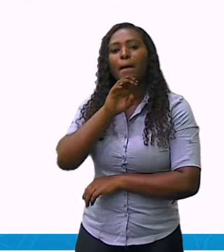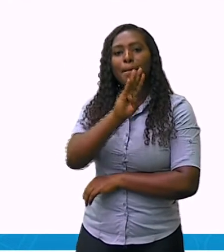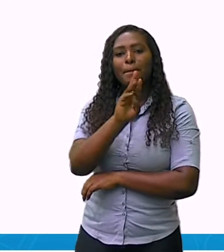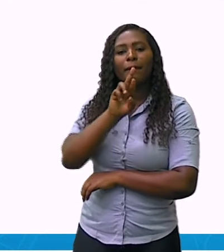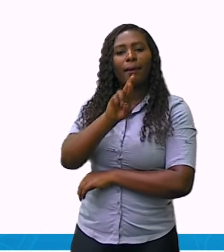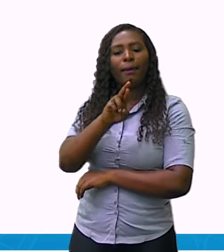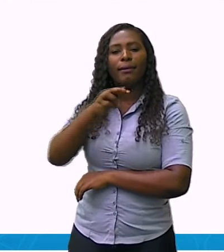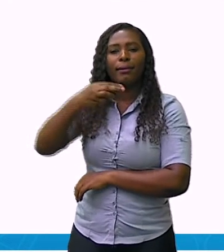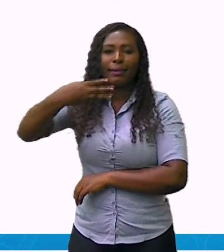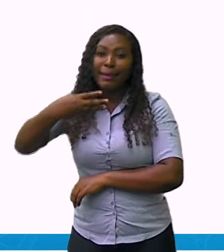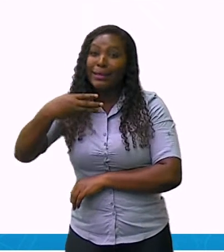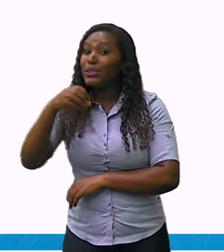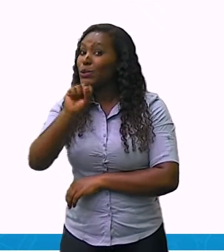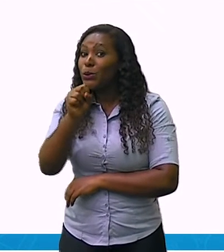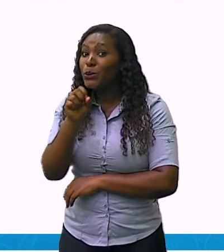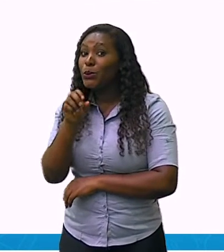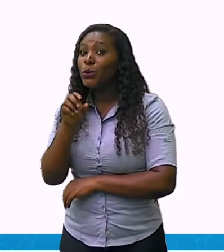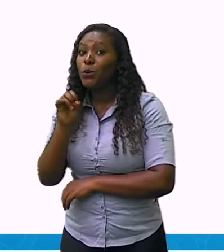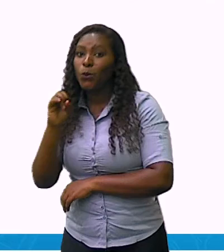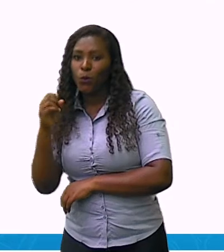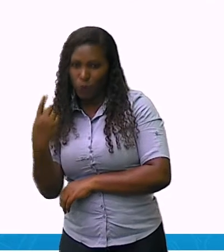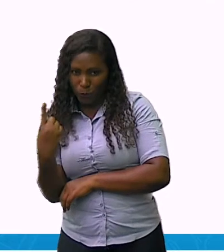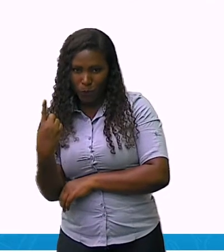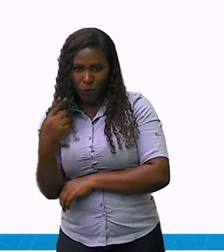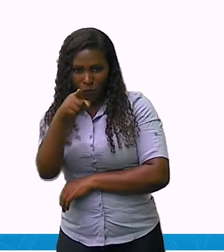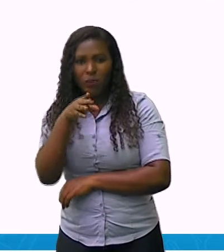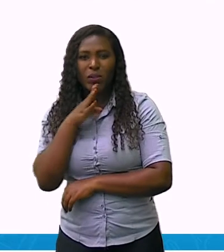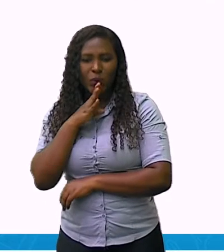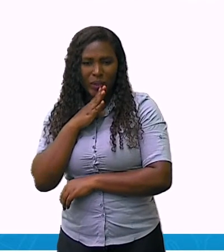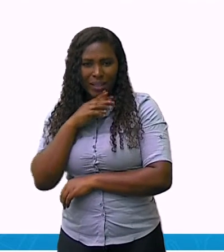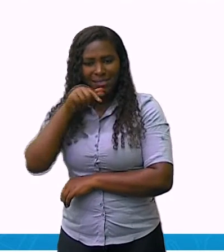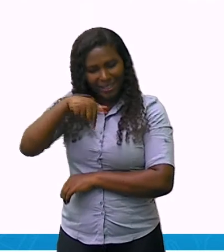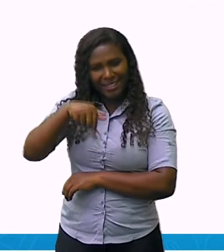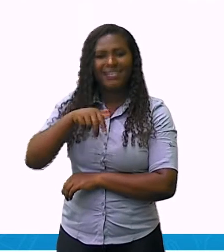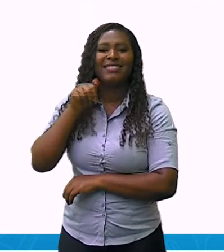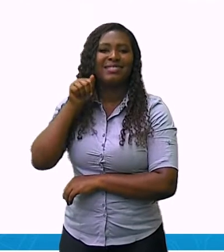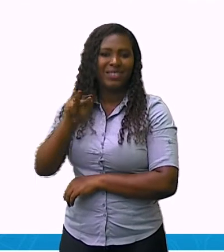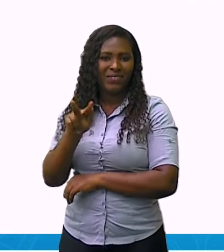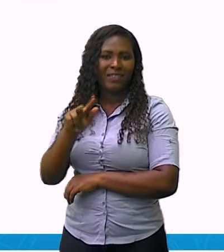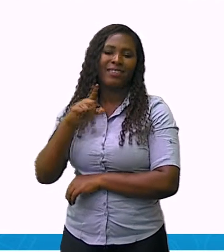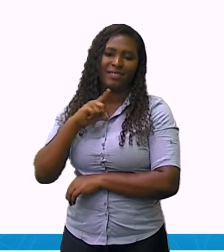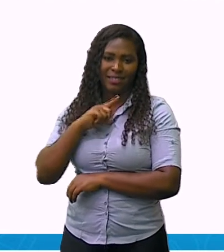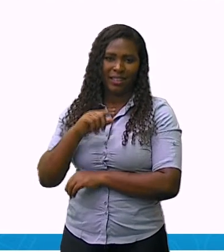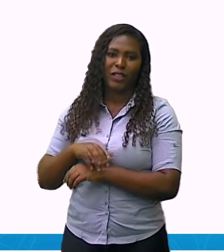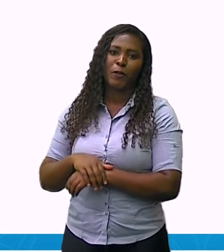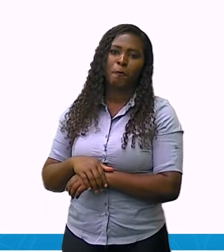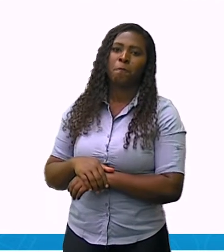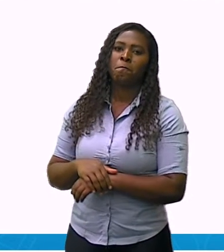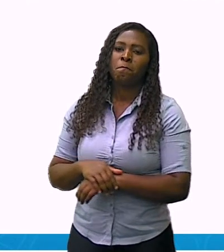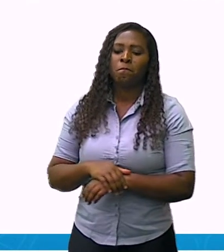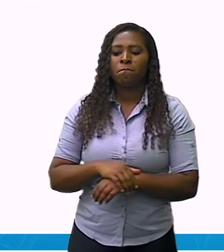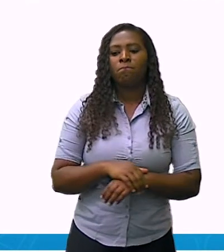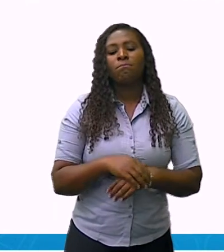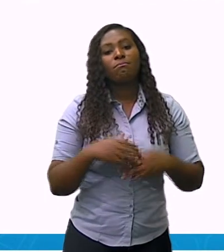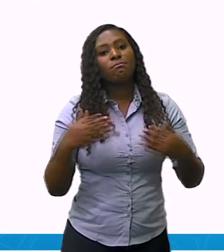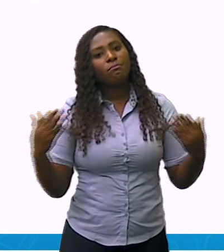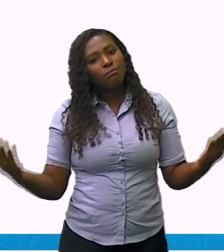nosso município de Governador Valadares. Pois bem, com todas